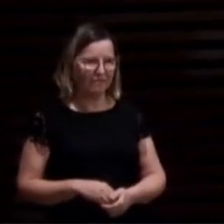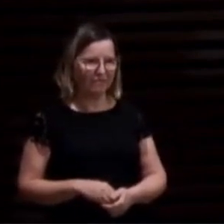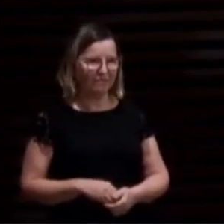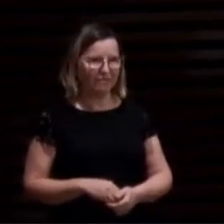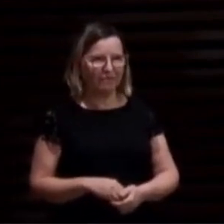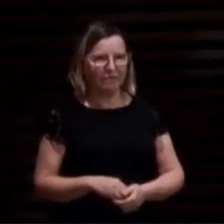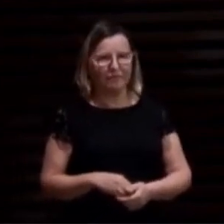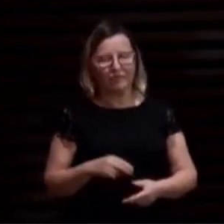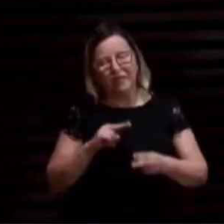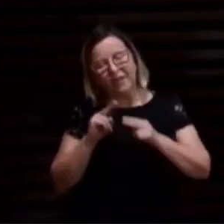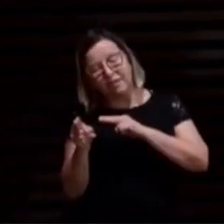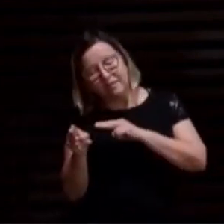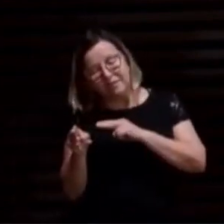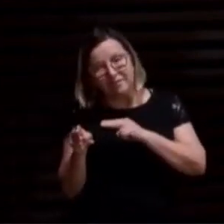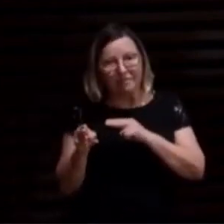Dormindo.